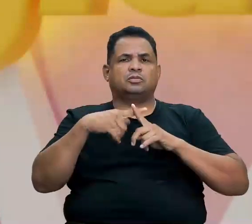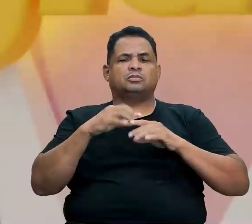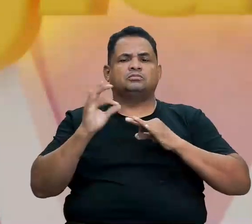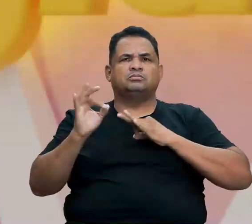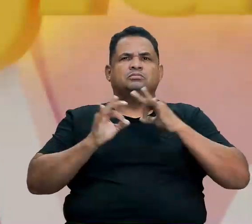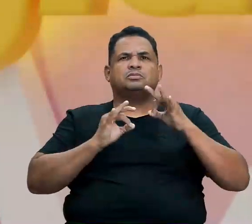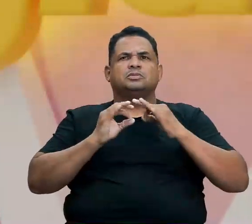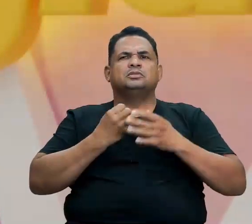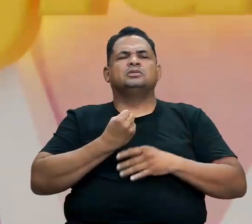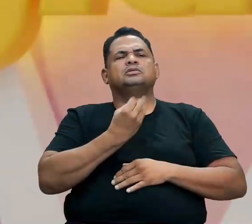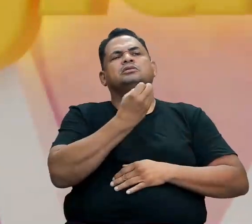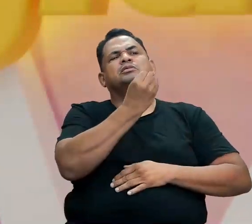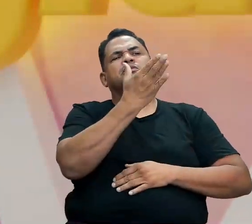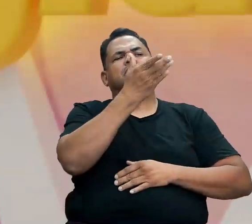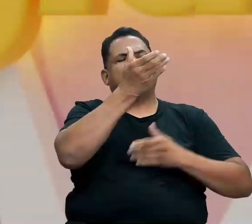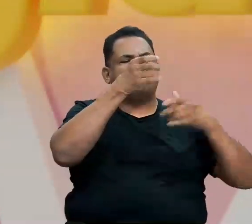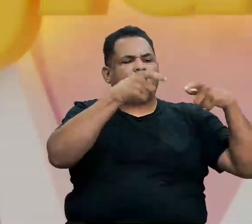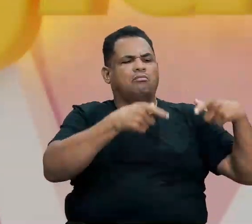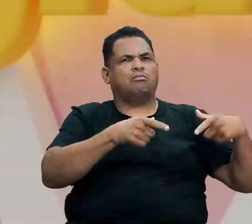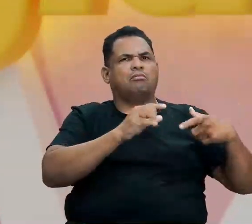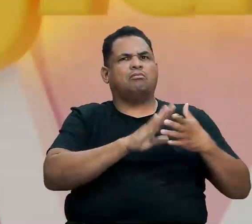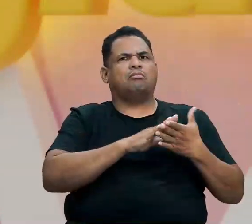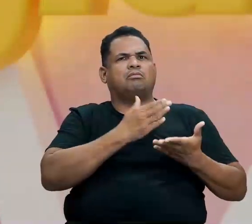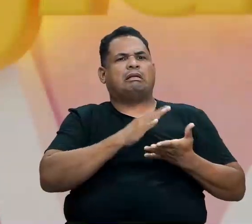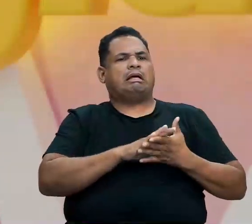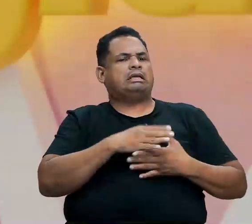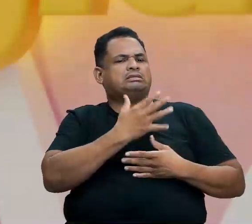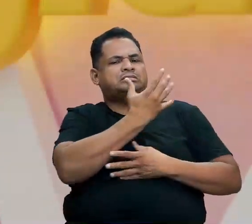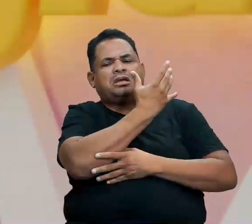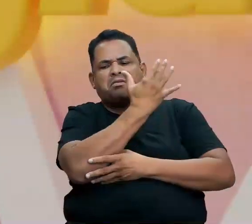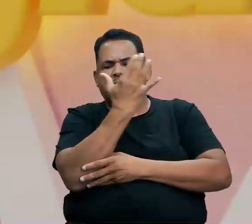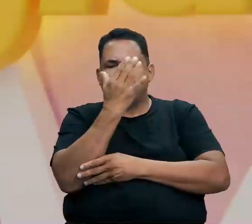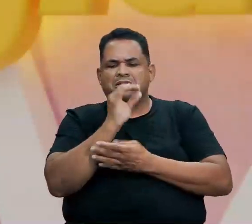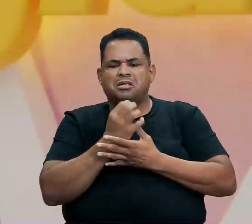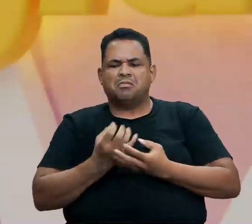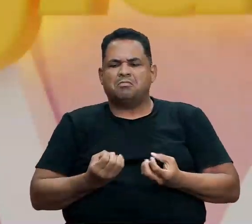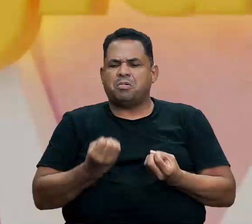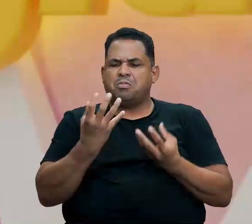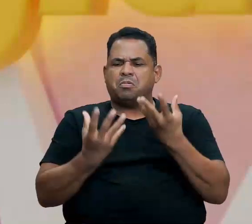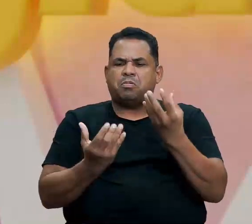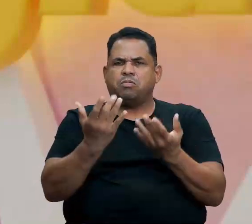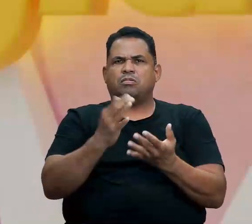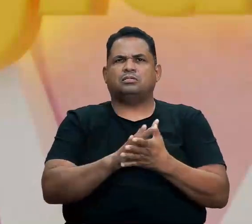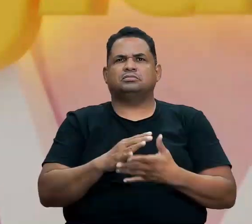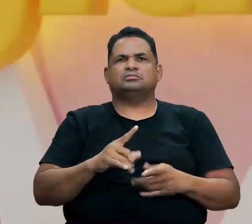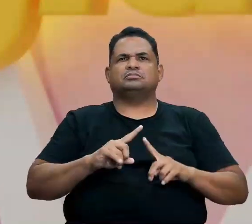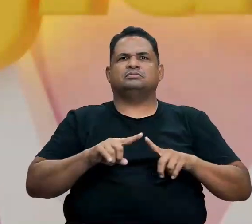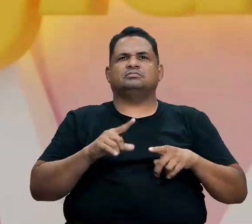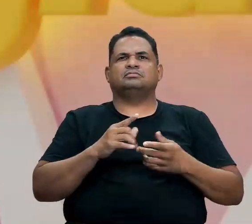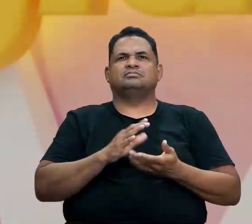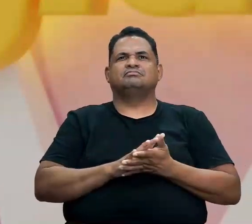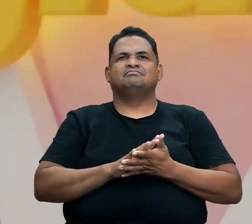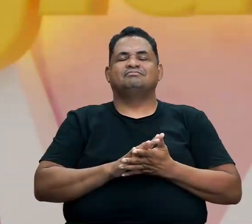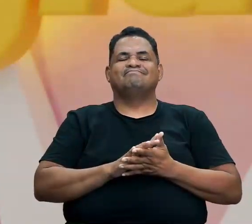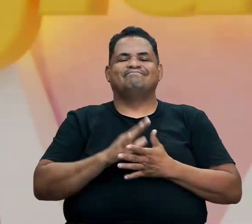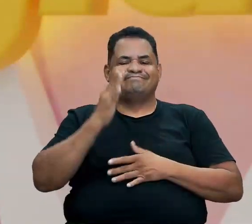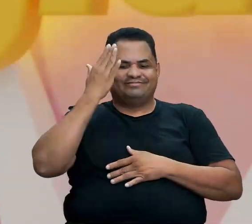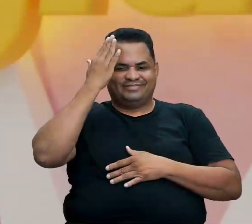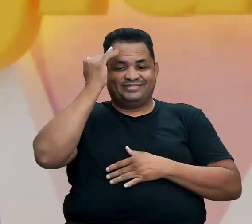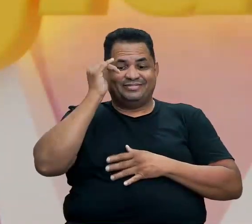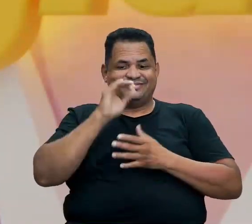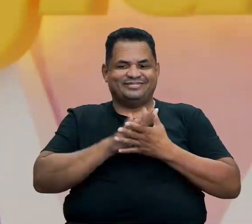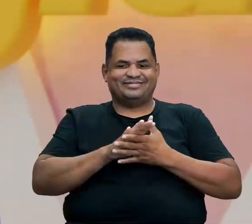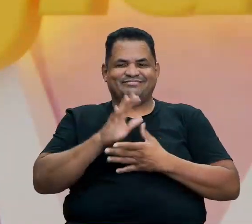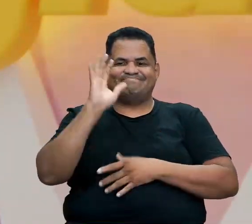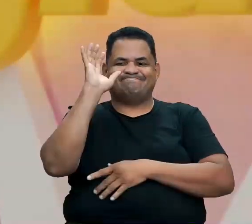para algum lugar. Só tem mato, né? Rondônia só tem mato. Se vocês soubessem que é o estado que mais desmata no Brasil, né? O